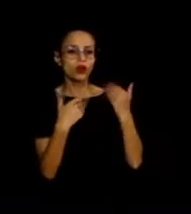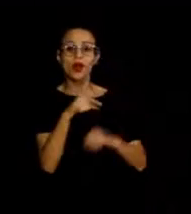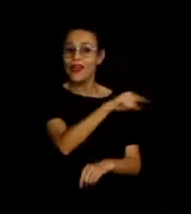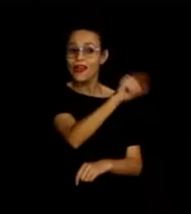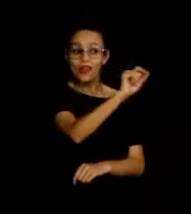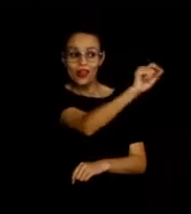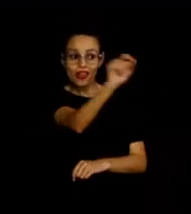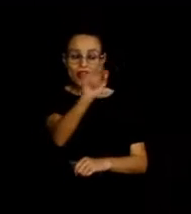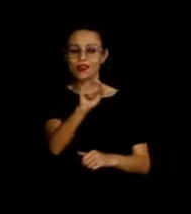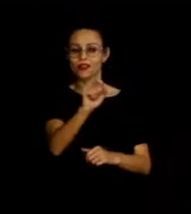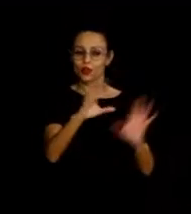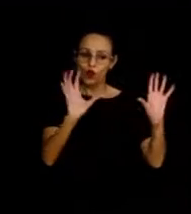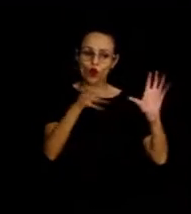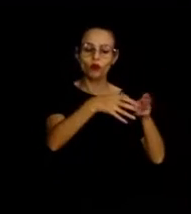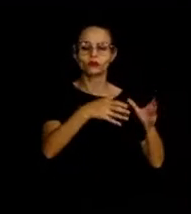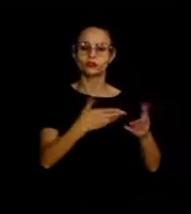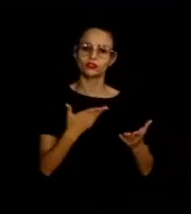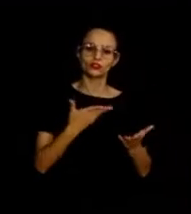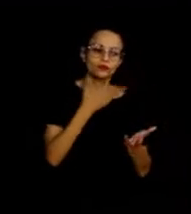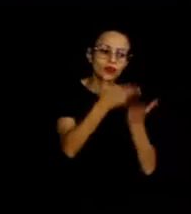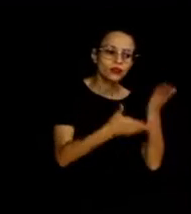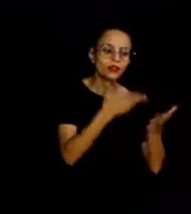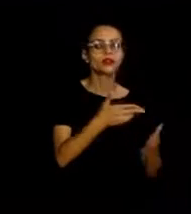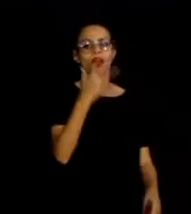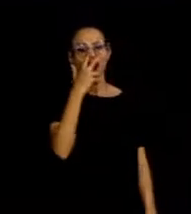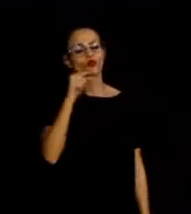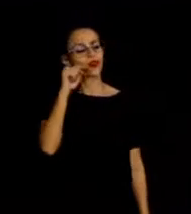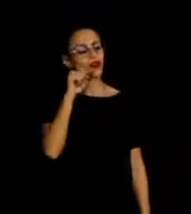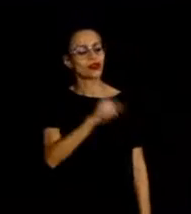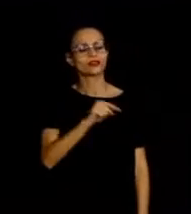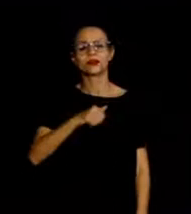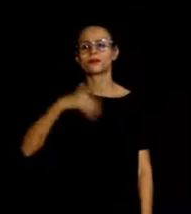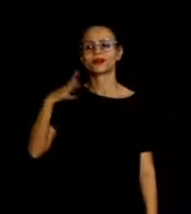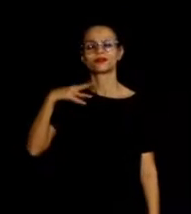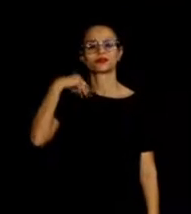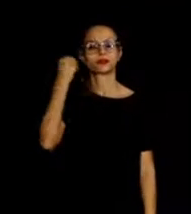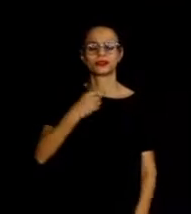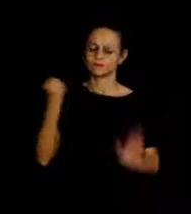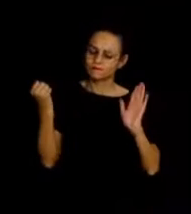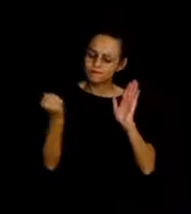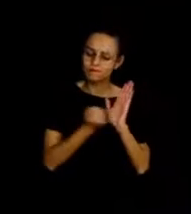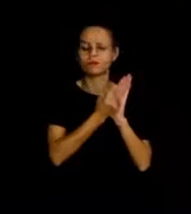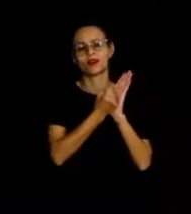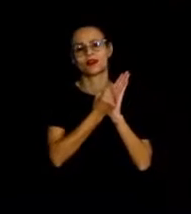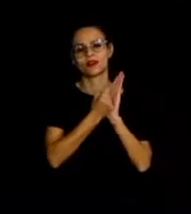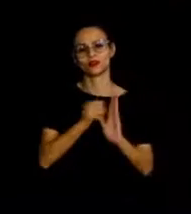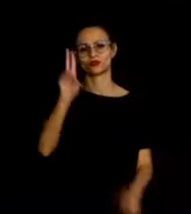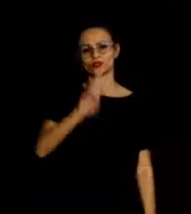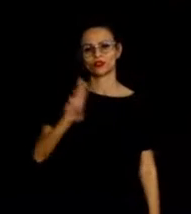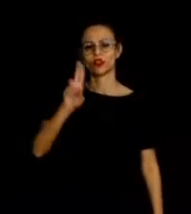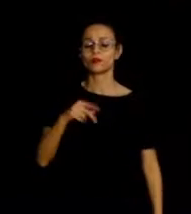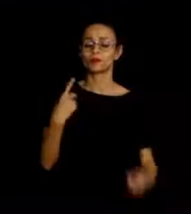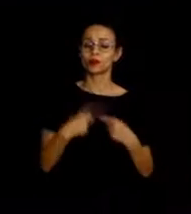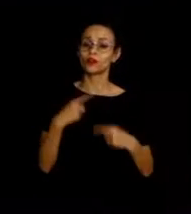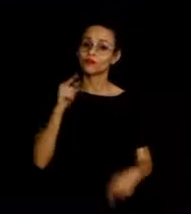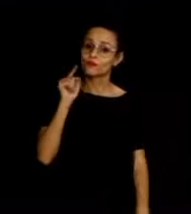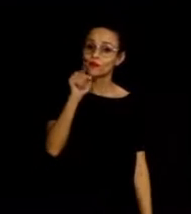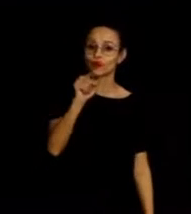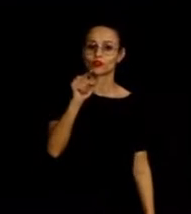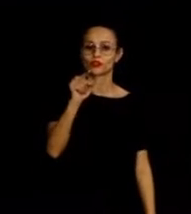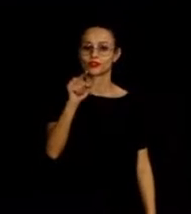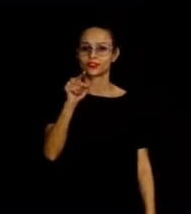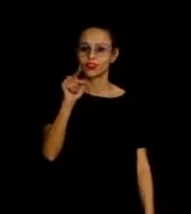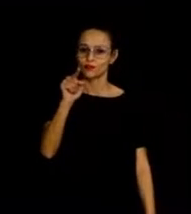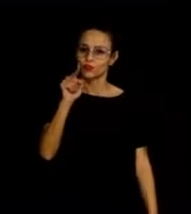com essas pessoas E atendê-las e essa eu te garanto é uma das experiências mais marcantes da e o que você